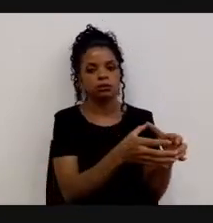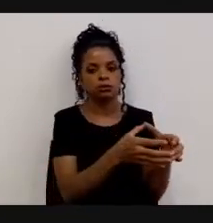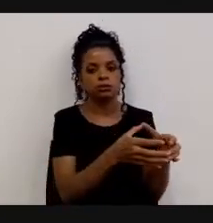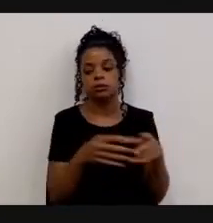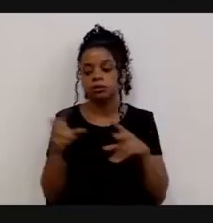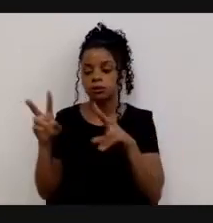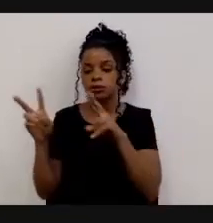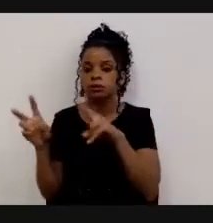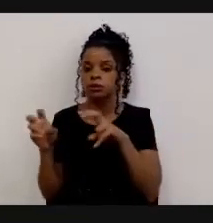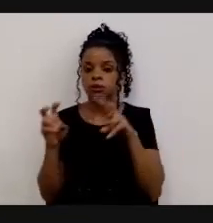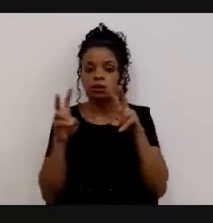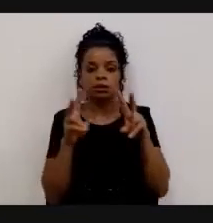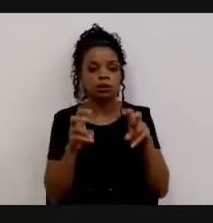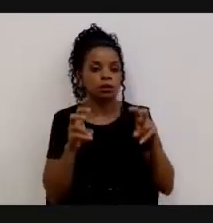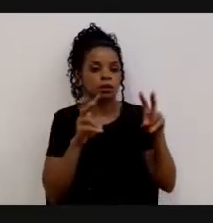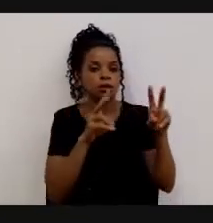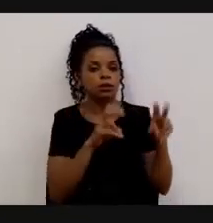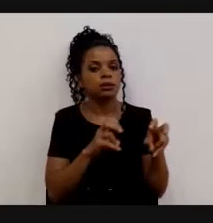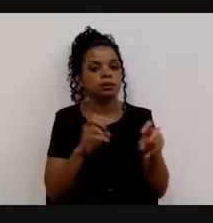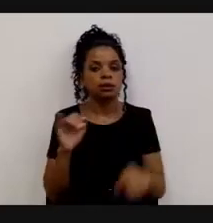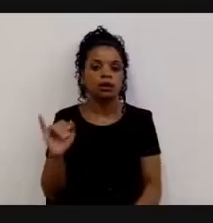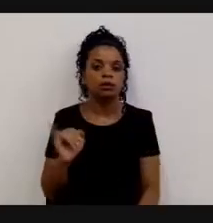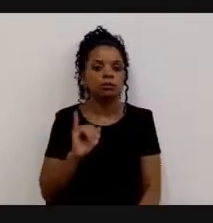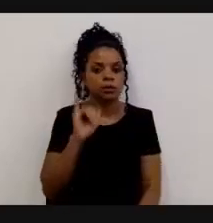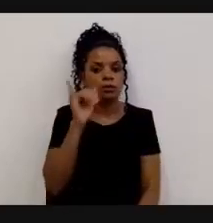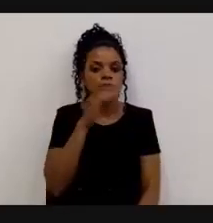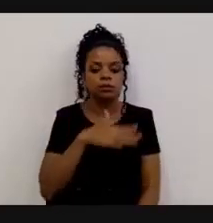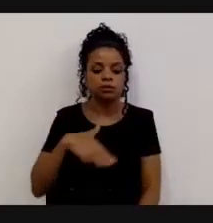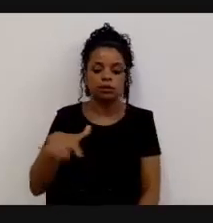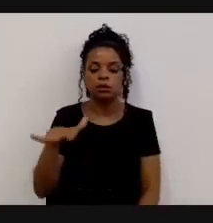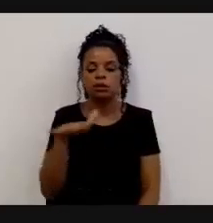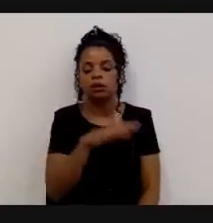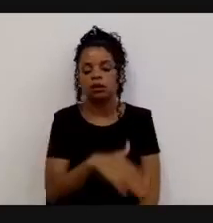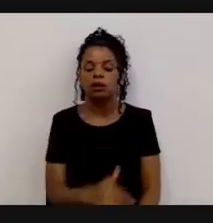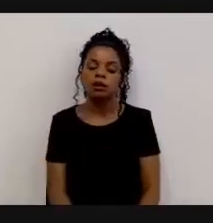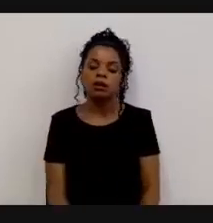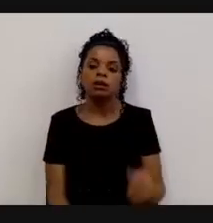por temas e a sua relevância política.